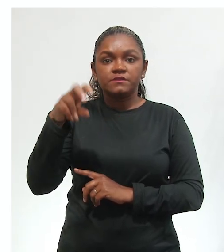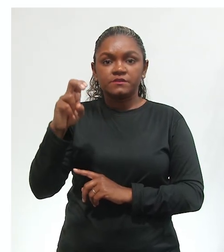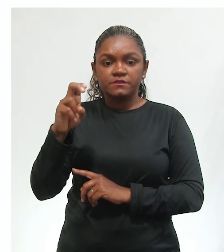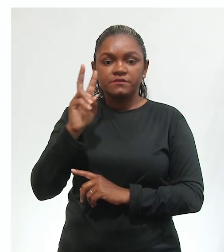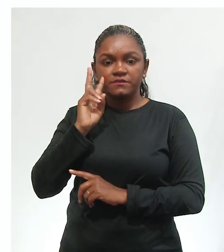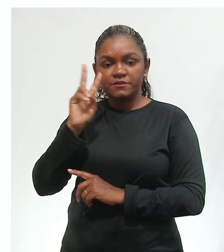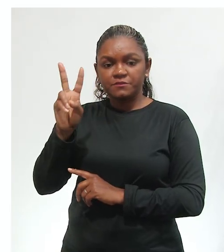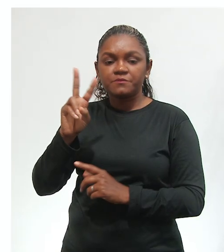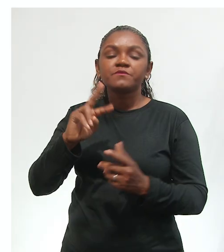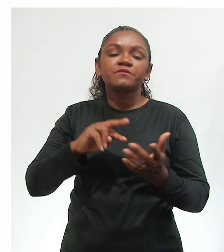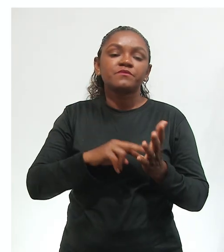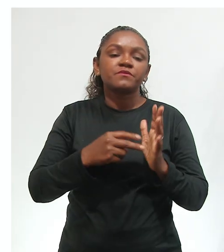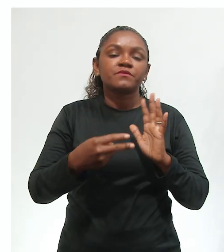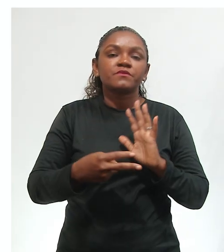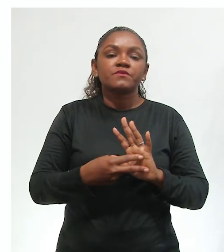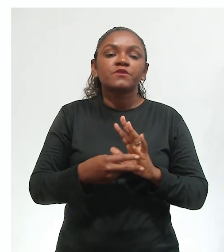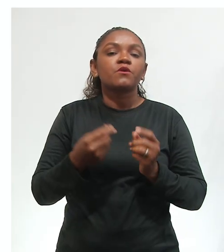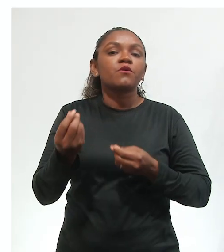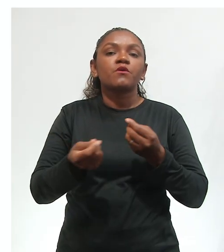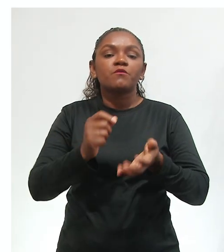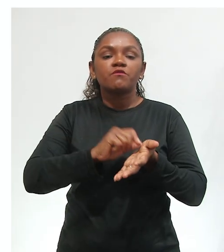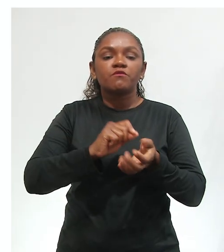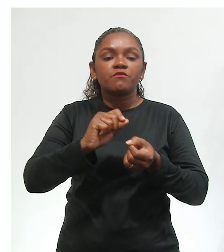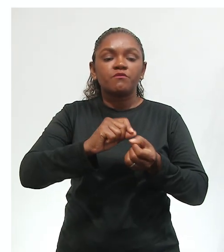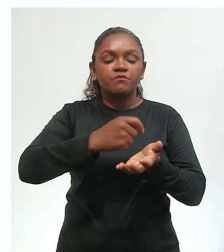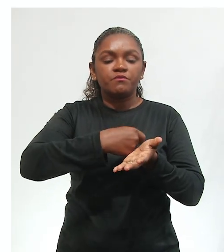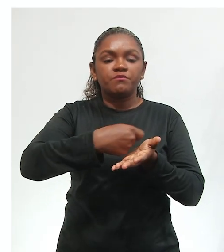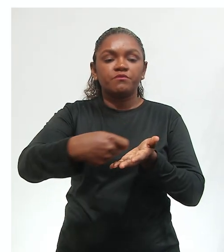745 pode ser escrito como